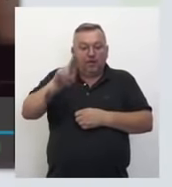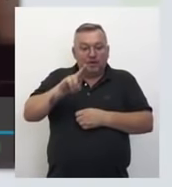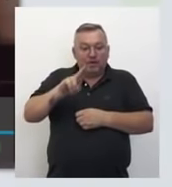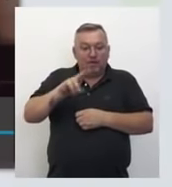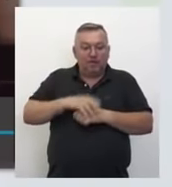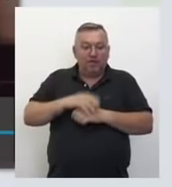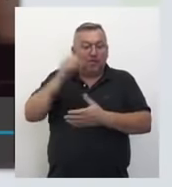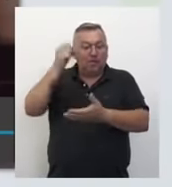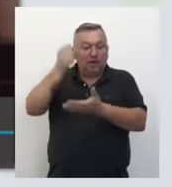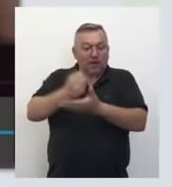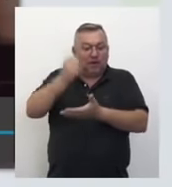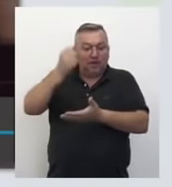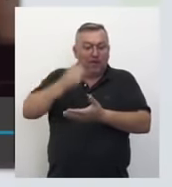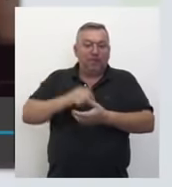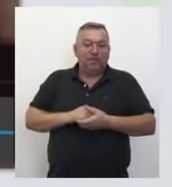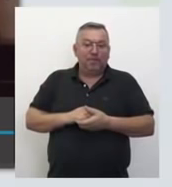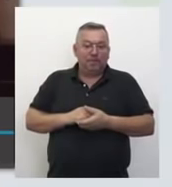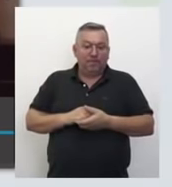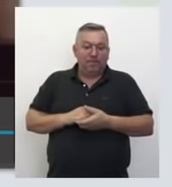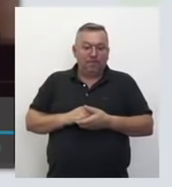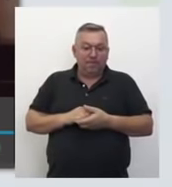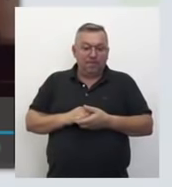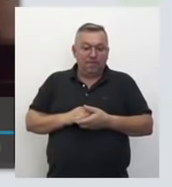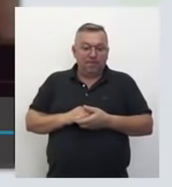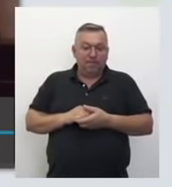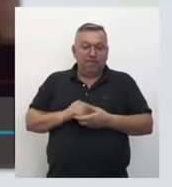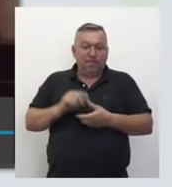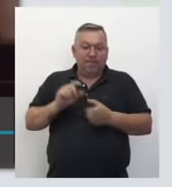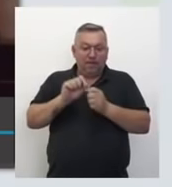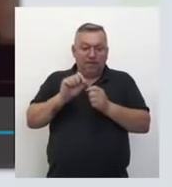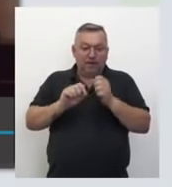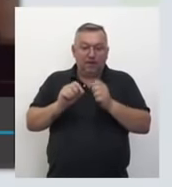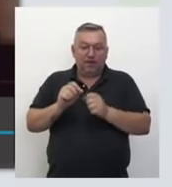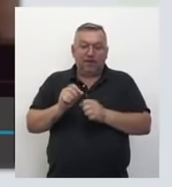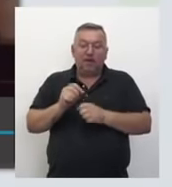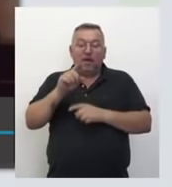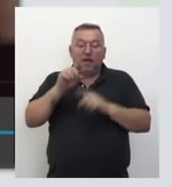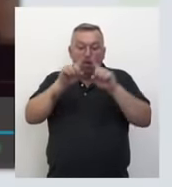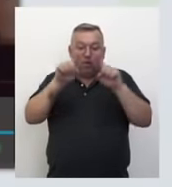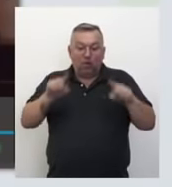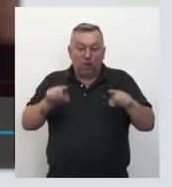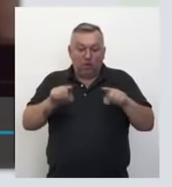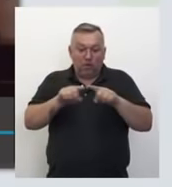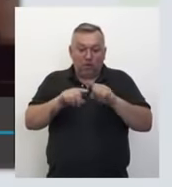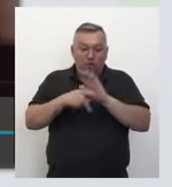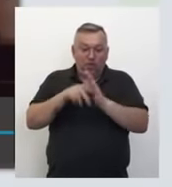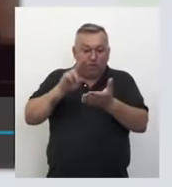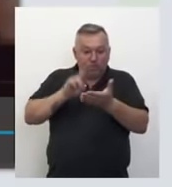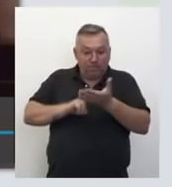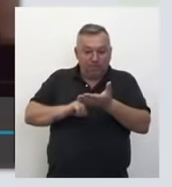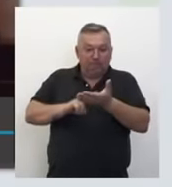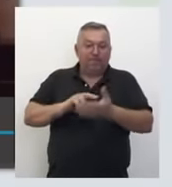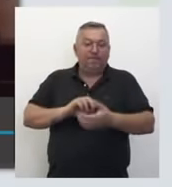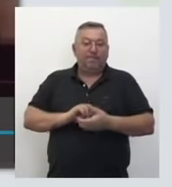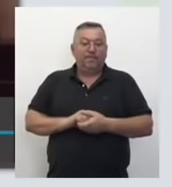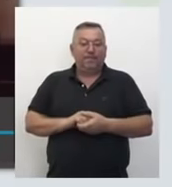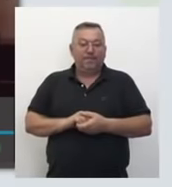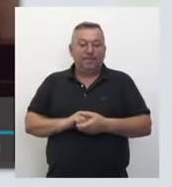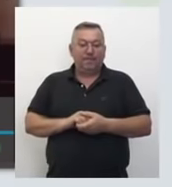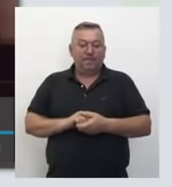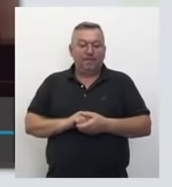de um carimbo. Então eu vou cortar um quadradinho para ser o quadradinho do meu carimbo, dessa